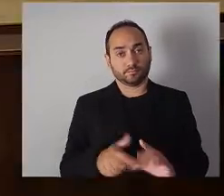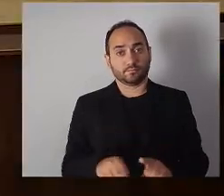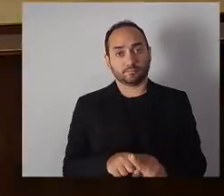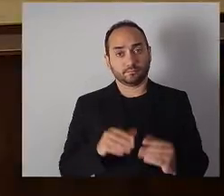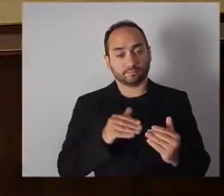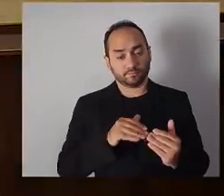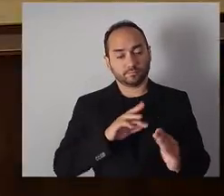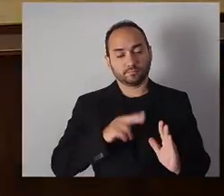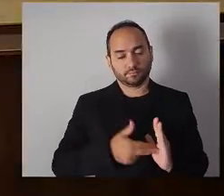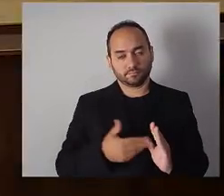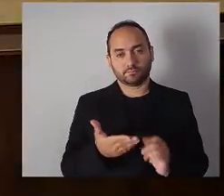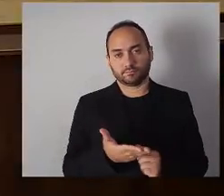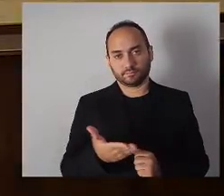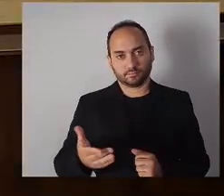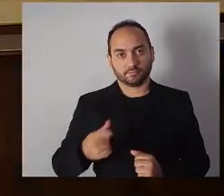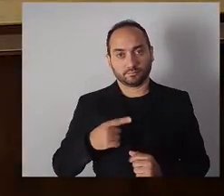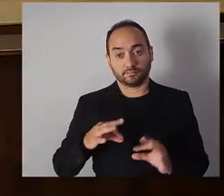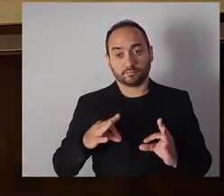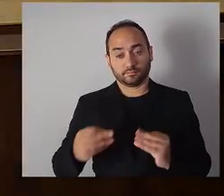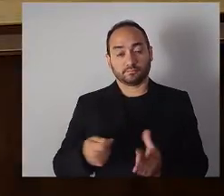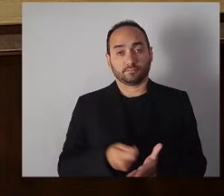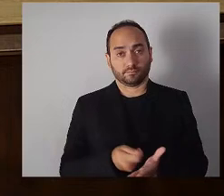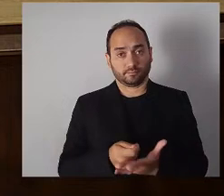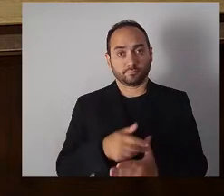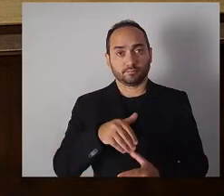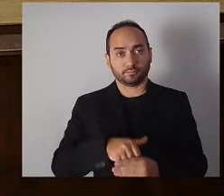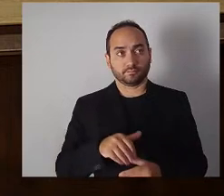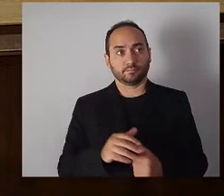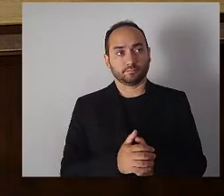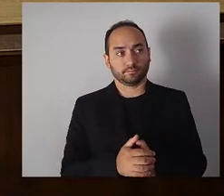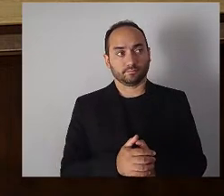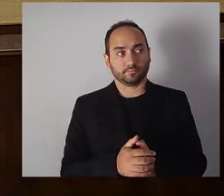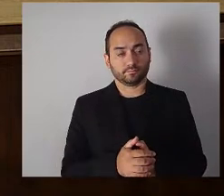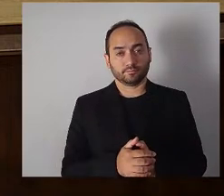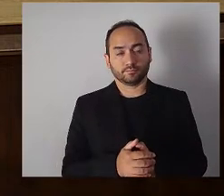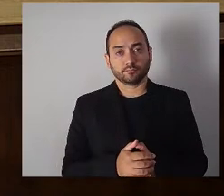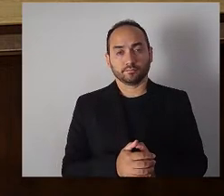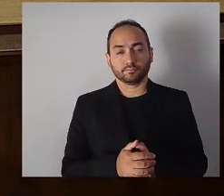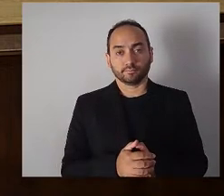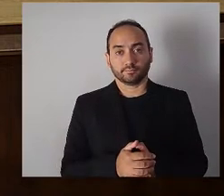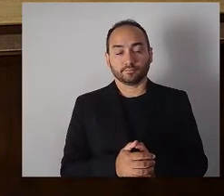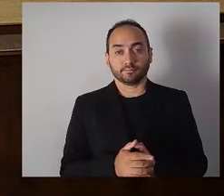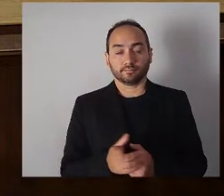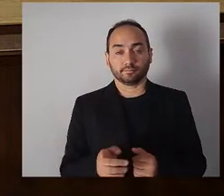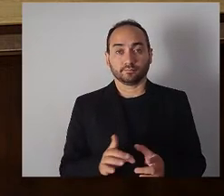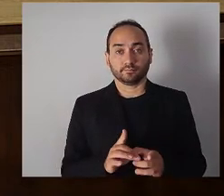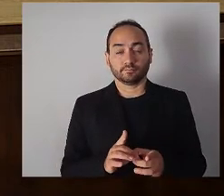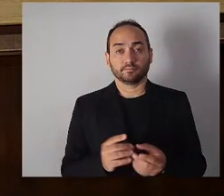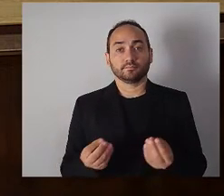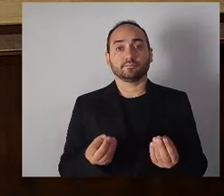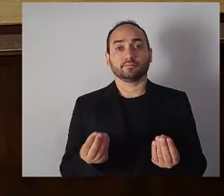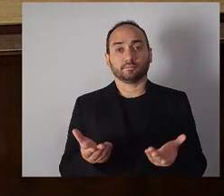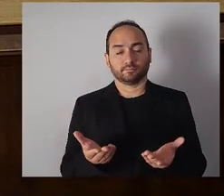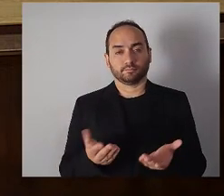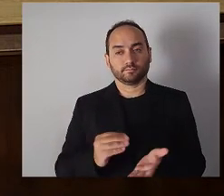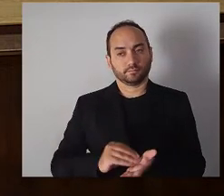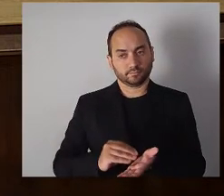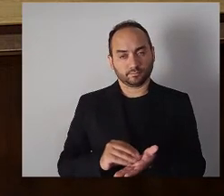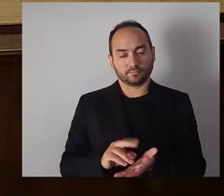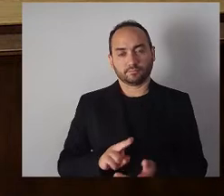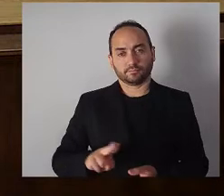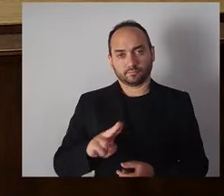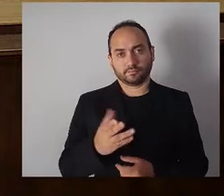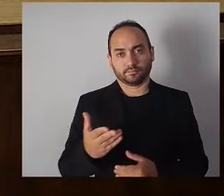o voto, no caso aqui, é o coro completo. Aí ficaria. O por falta de utilidade